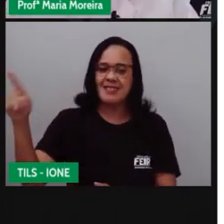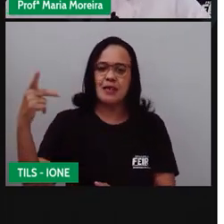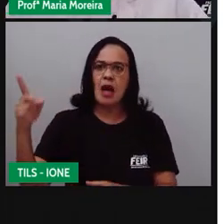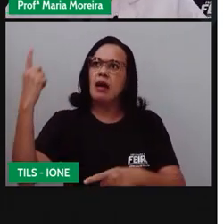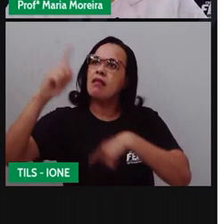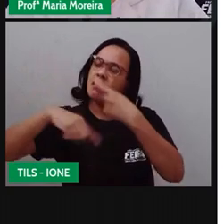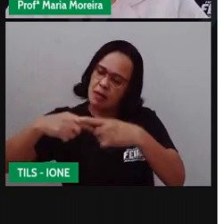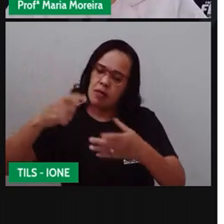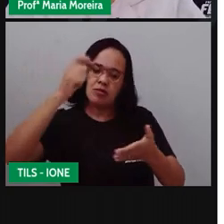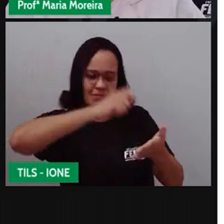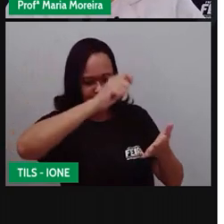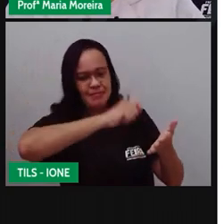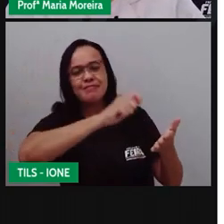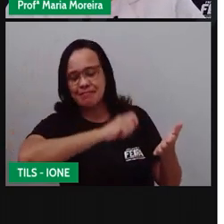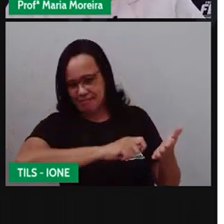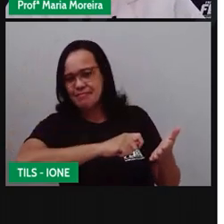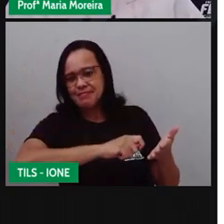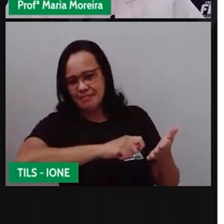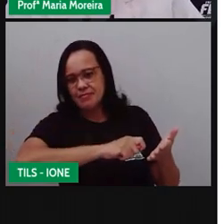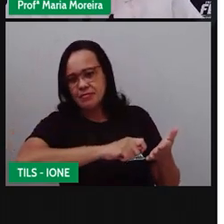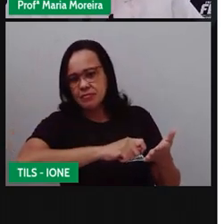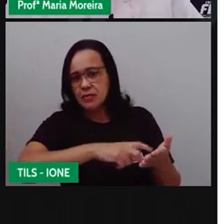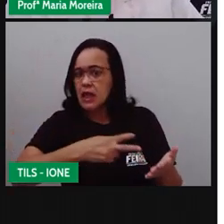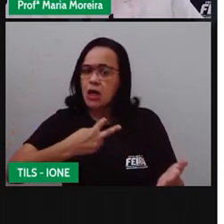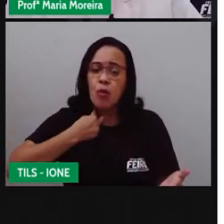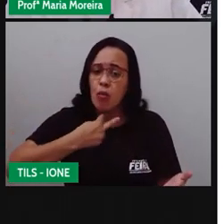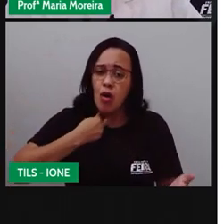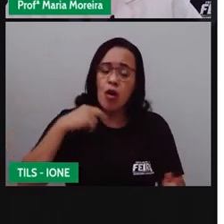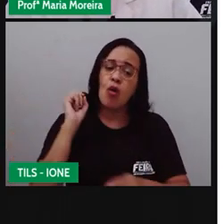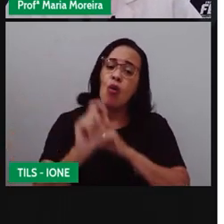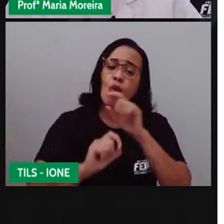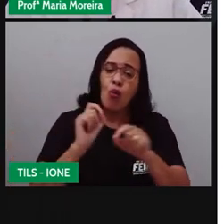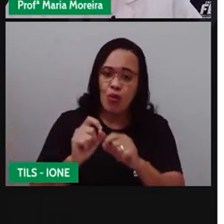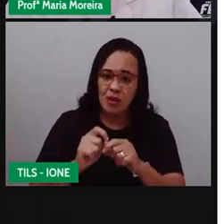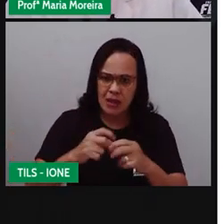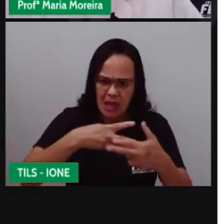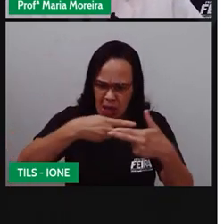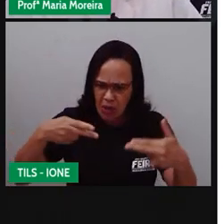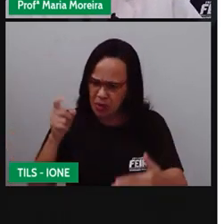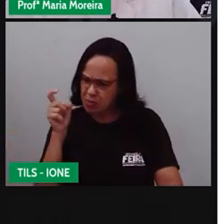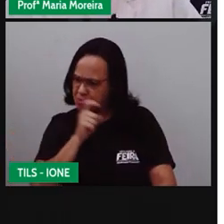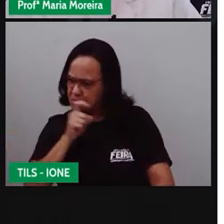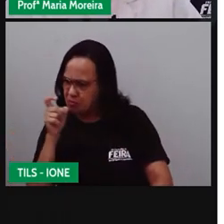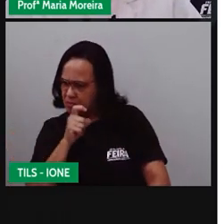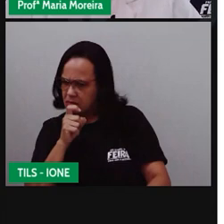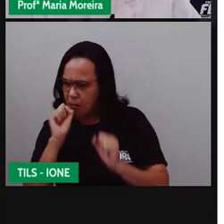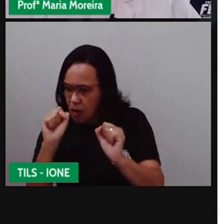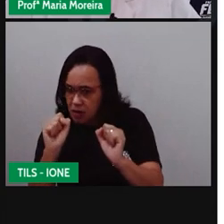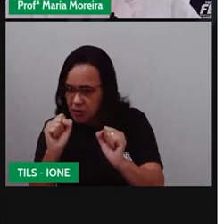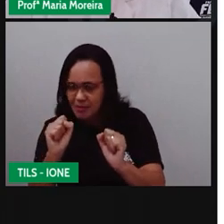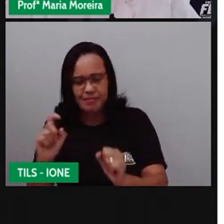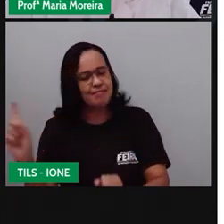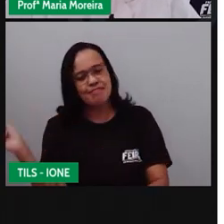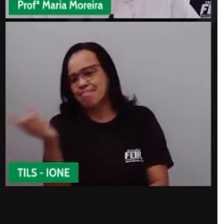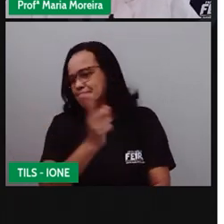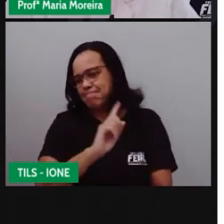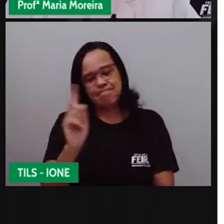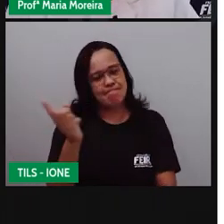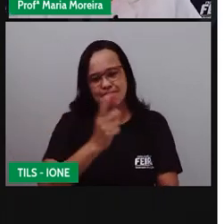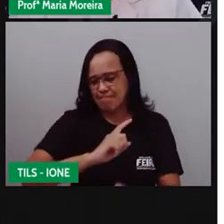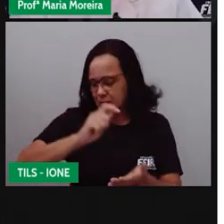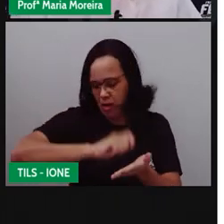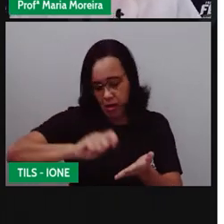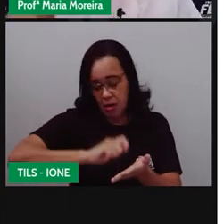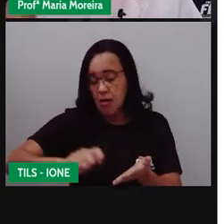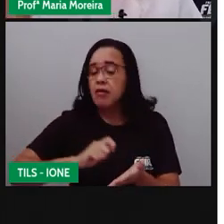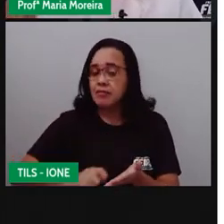escrever. O que eu não posso, na verdade, é escrever o quê? Uma coisa que não é verdade. E se eu escrevo uma coisa que não é verdade,